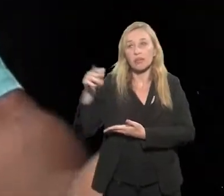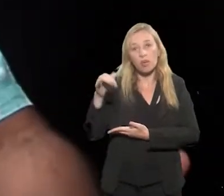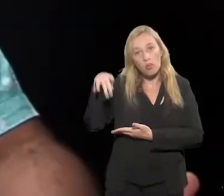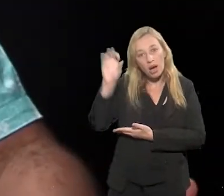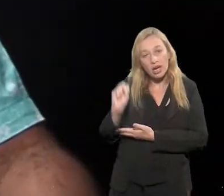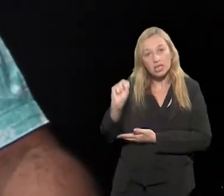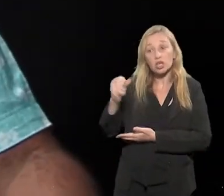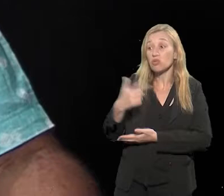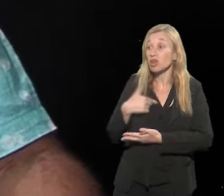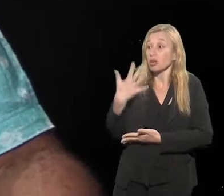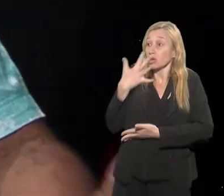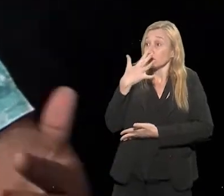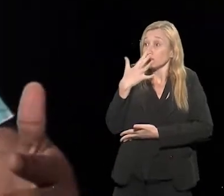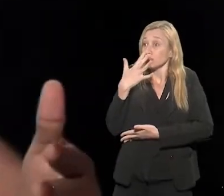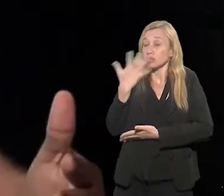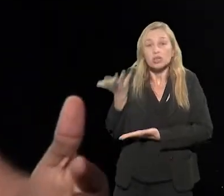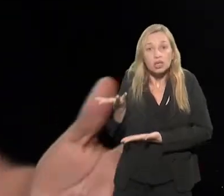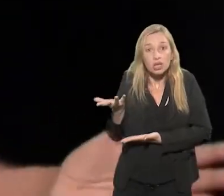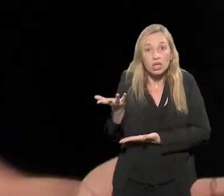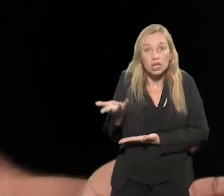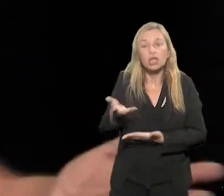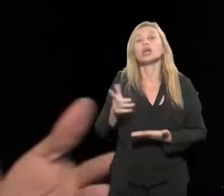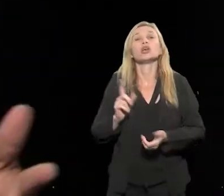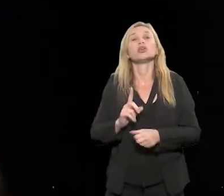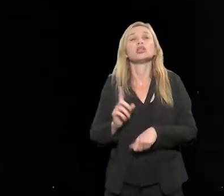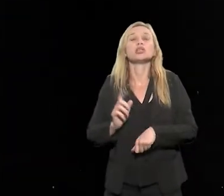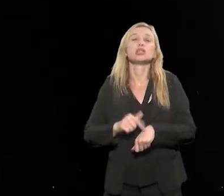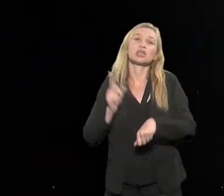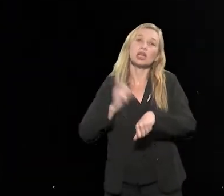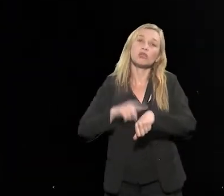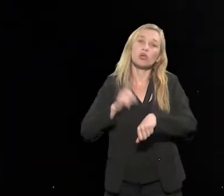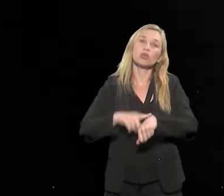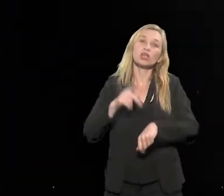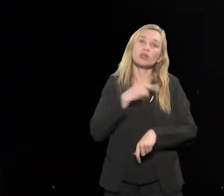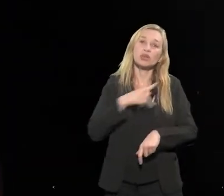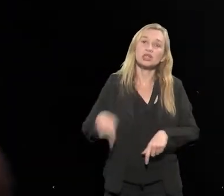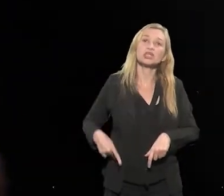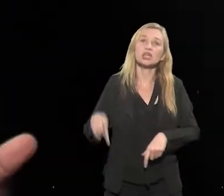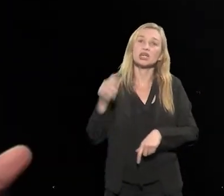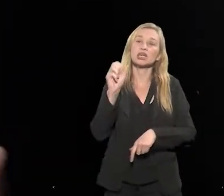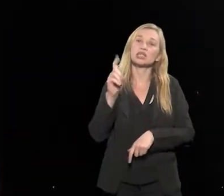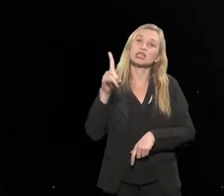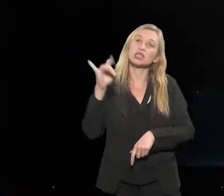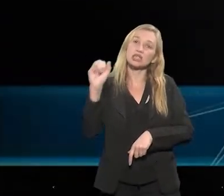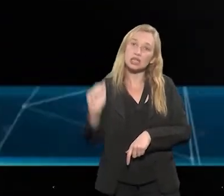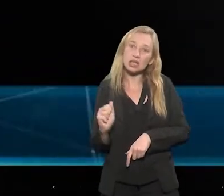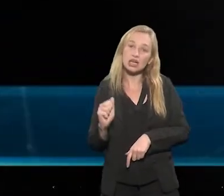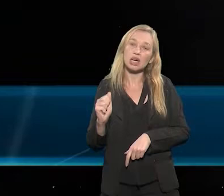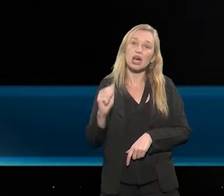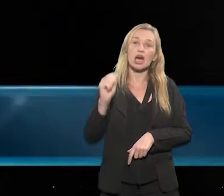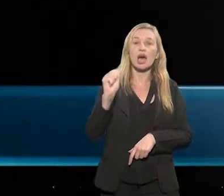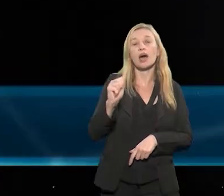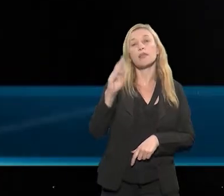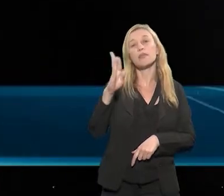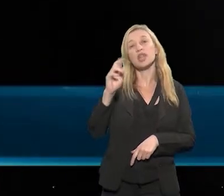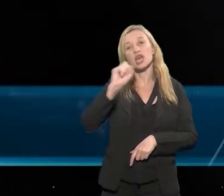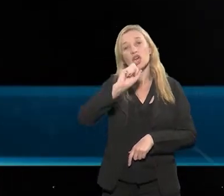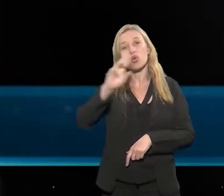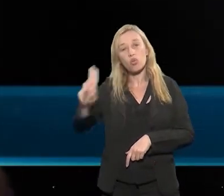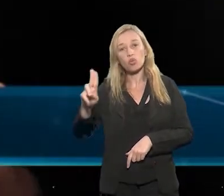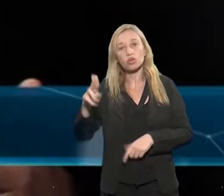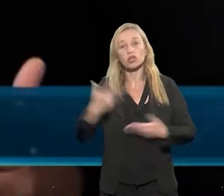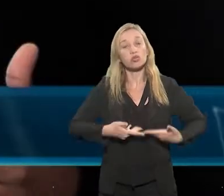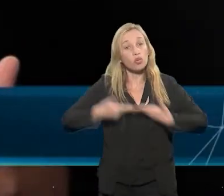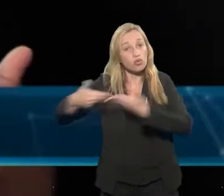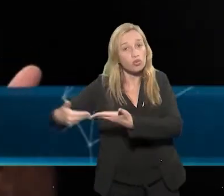eu via como esse lugar. E na ocasião, a presidenta Cida Abreu, que me convidou,